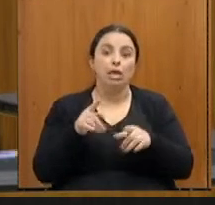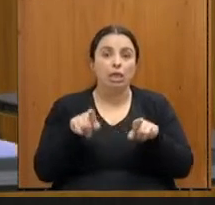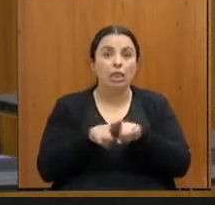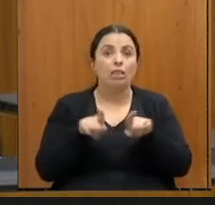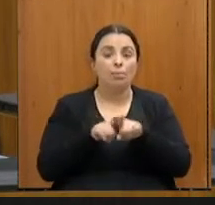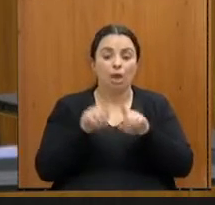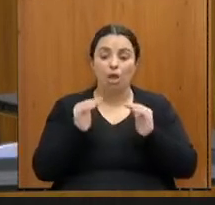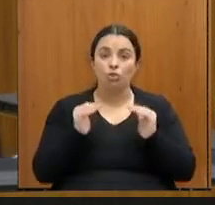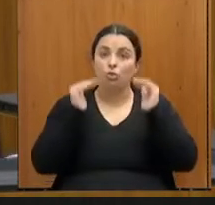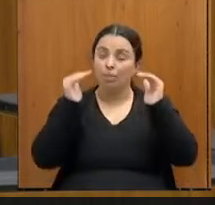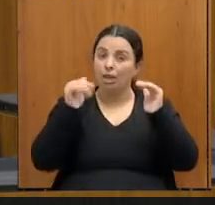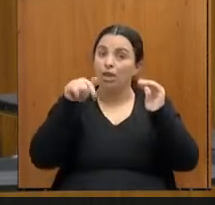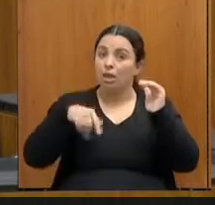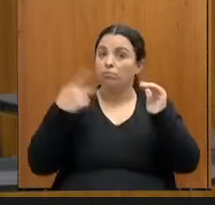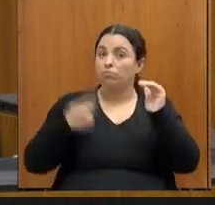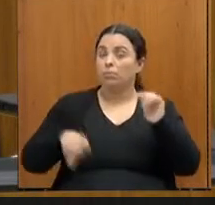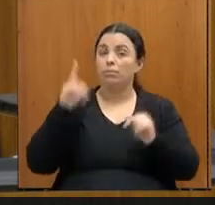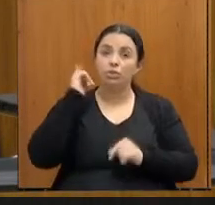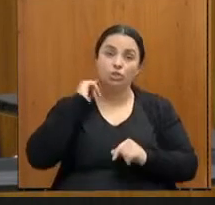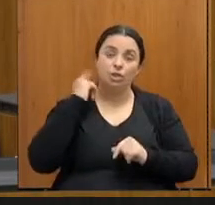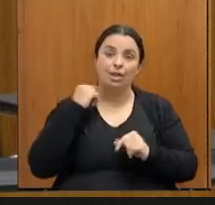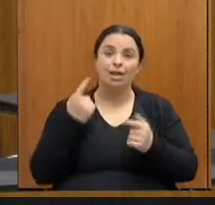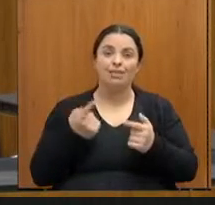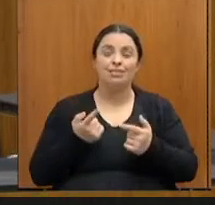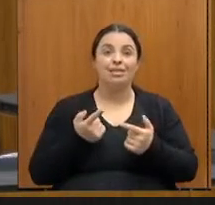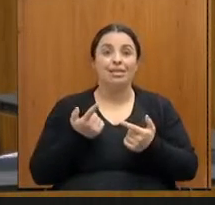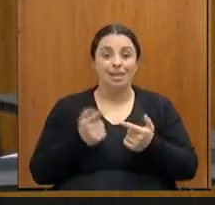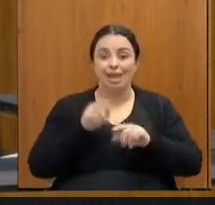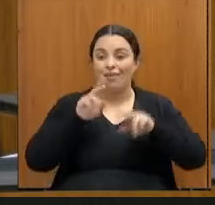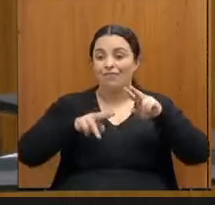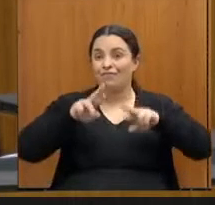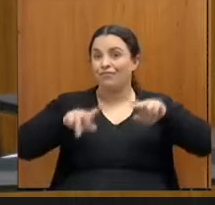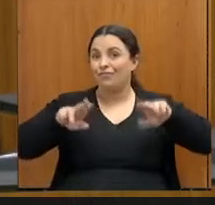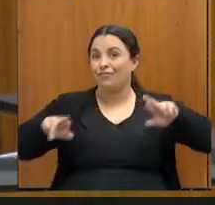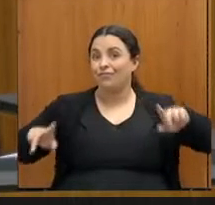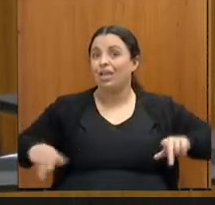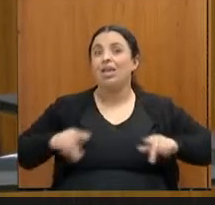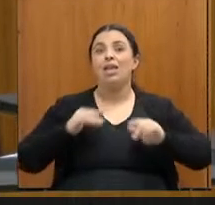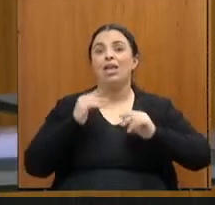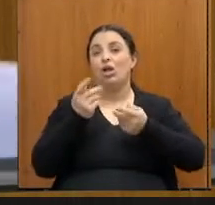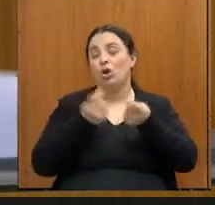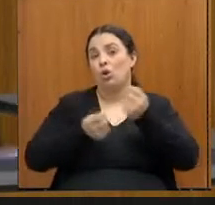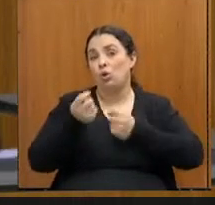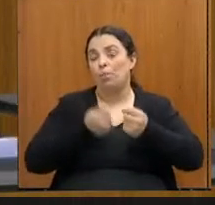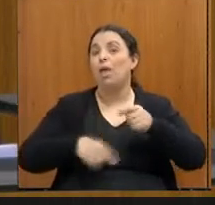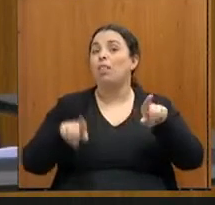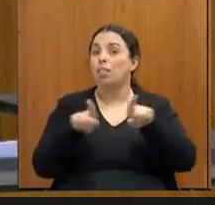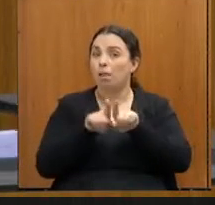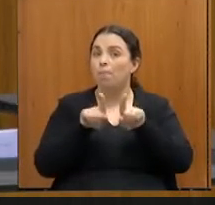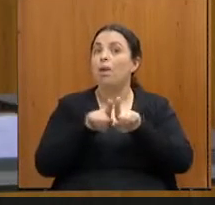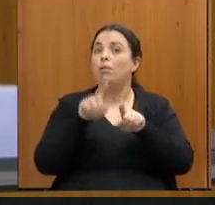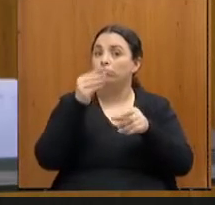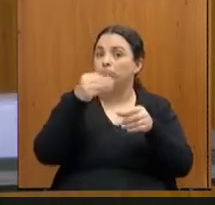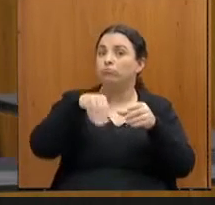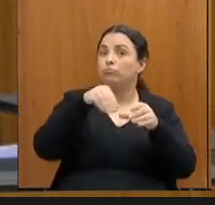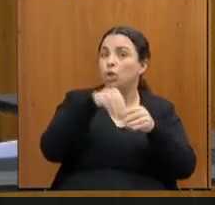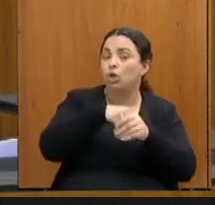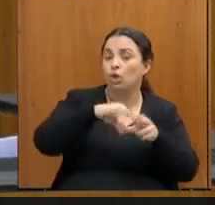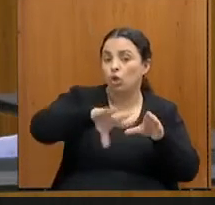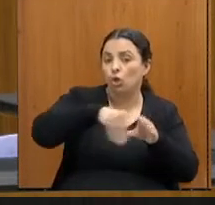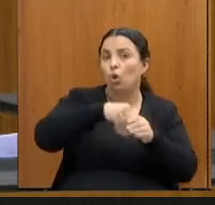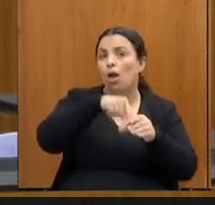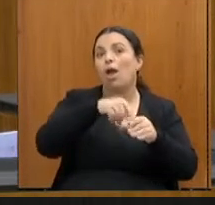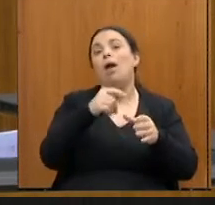EA diversificação Econômica passa essencialmente também a pesquisa então minha pergunta é essa né você